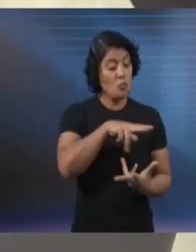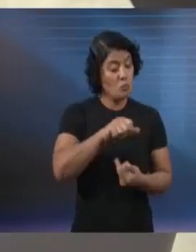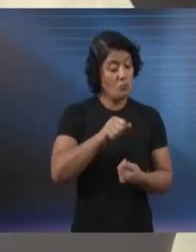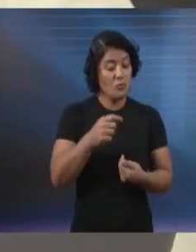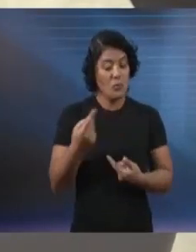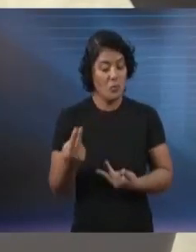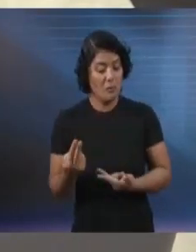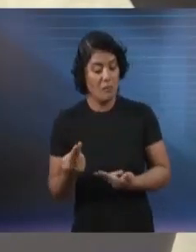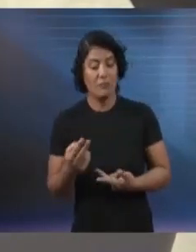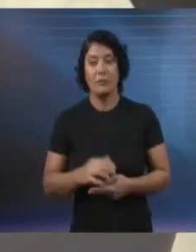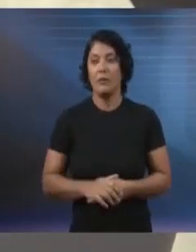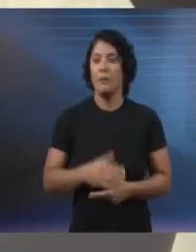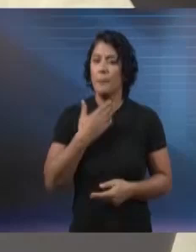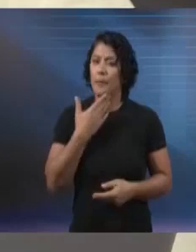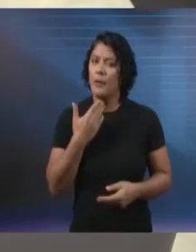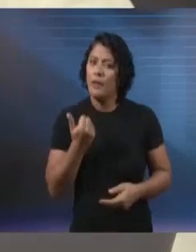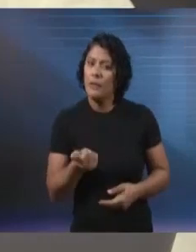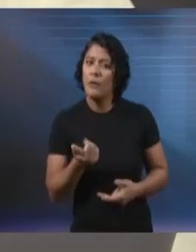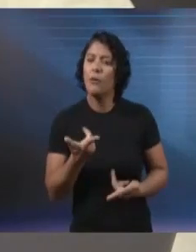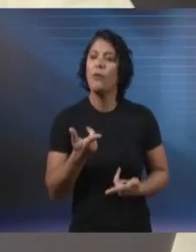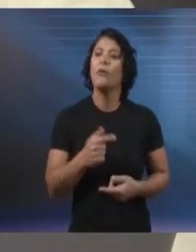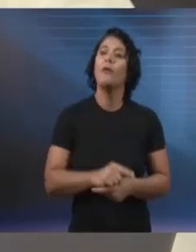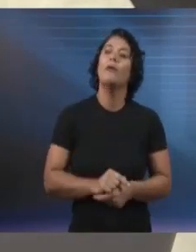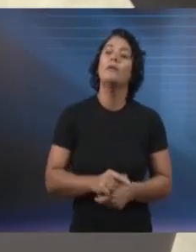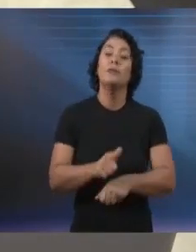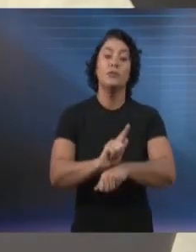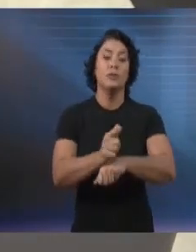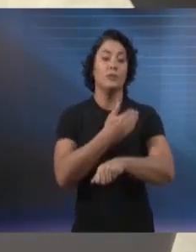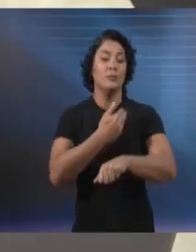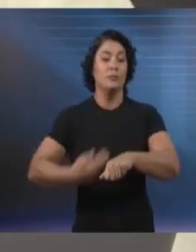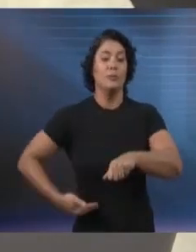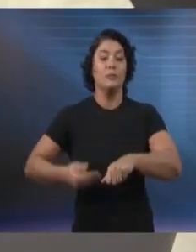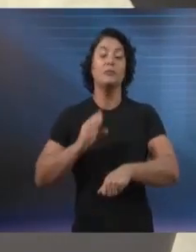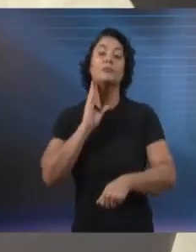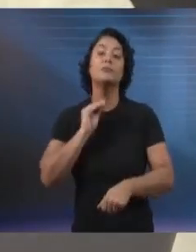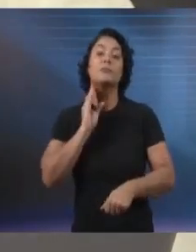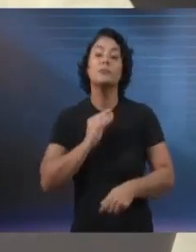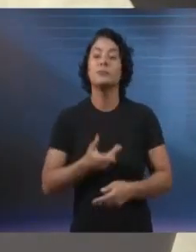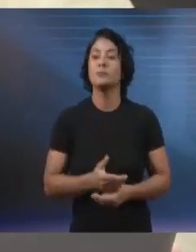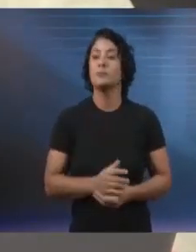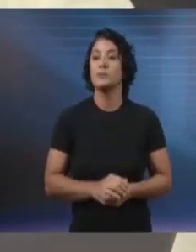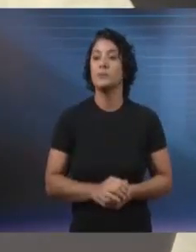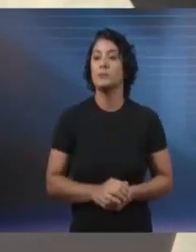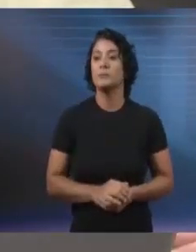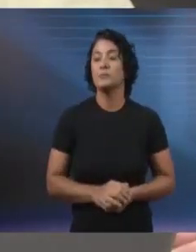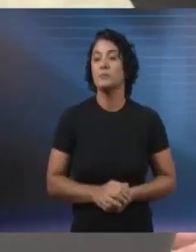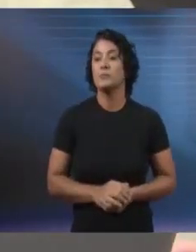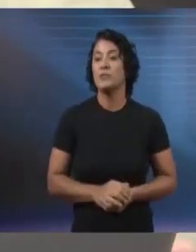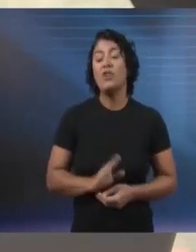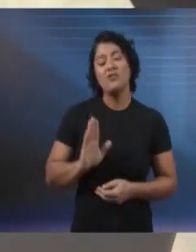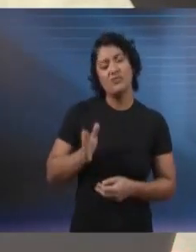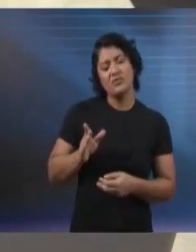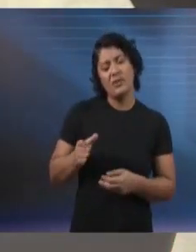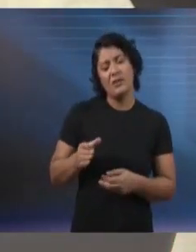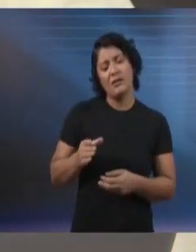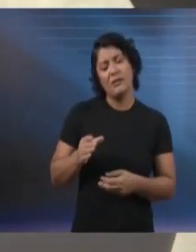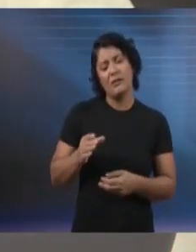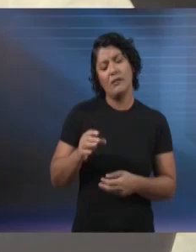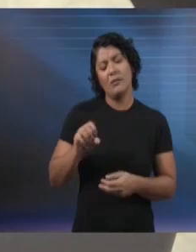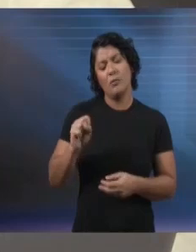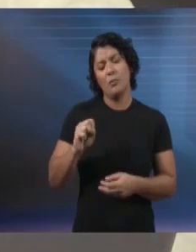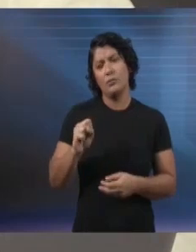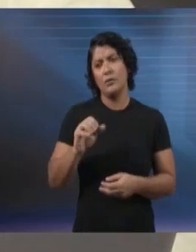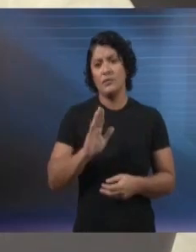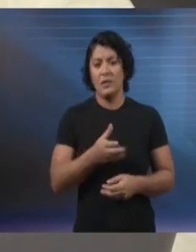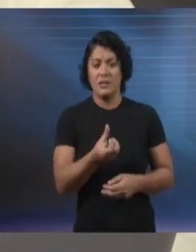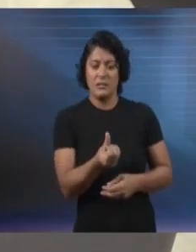melhorar a eficiência da gestão pública do governo Fátima Bezerra, que já está no final, né? De 8 anos, já estamos com